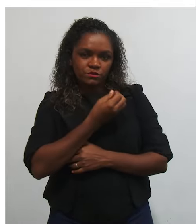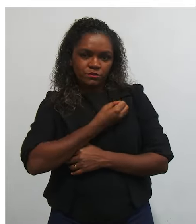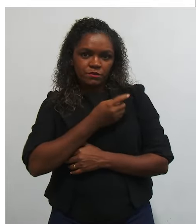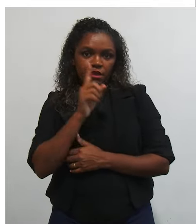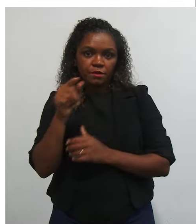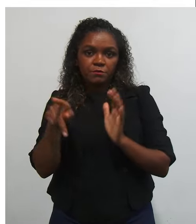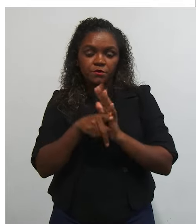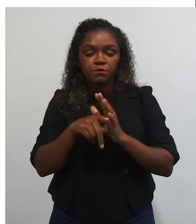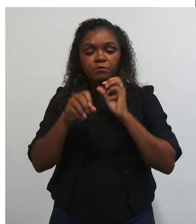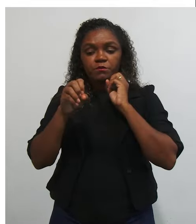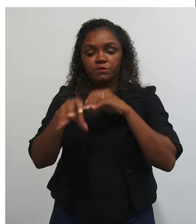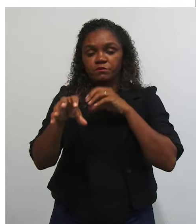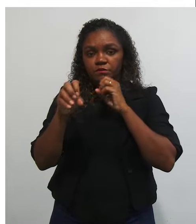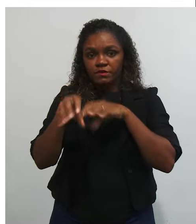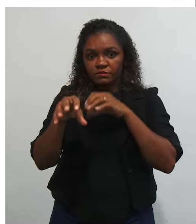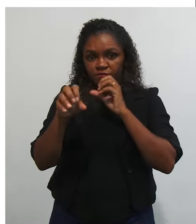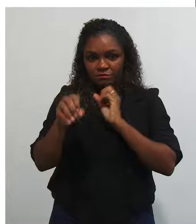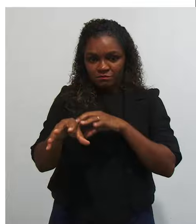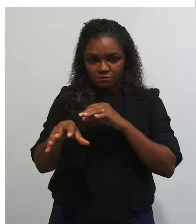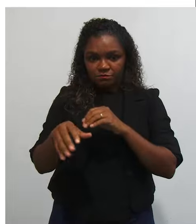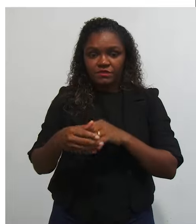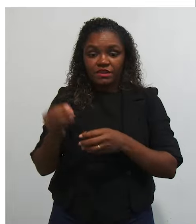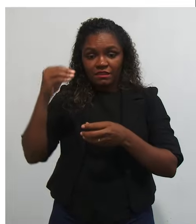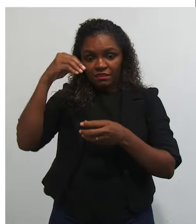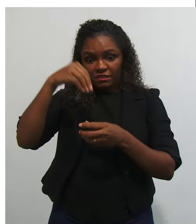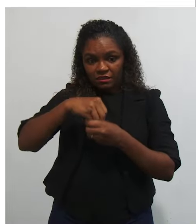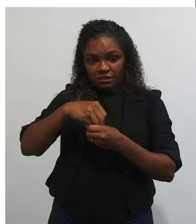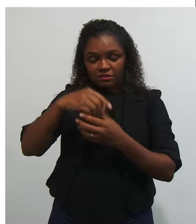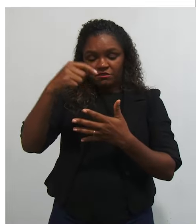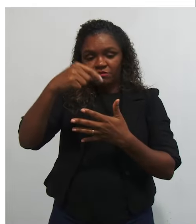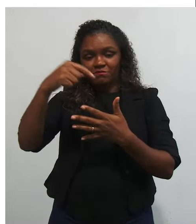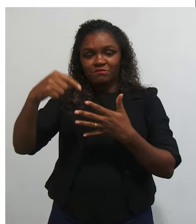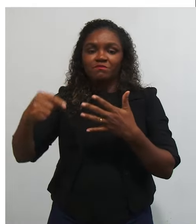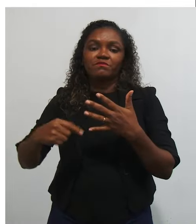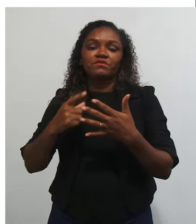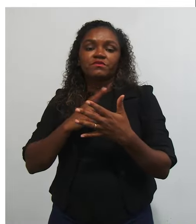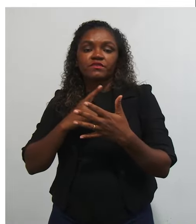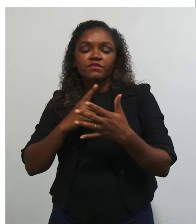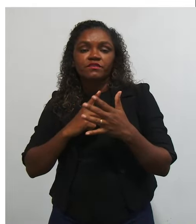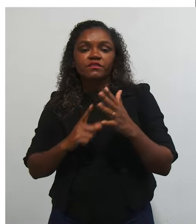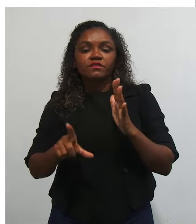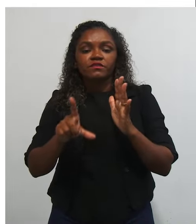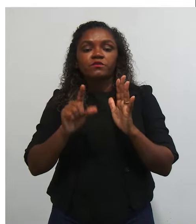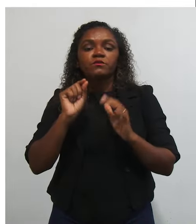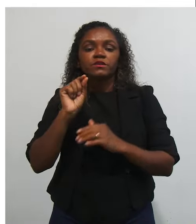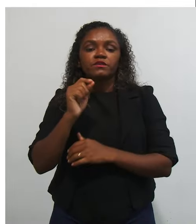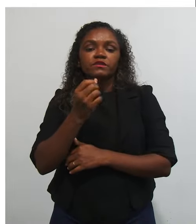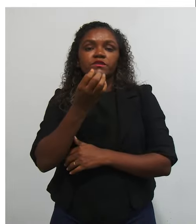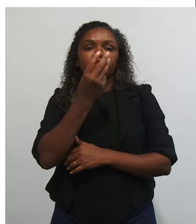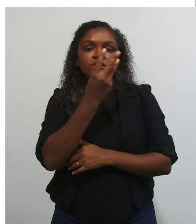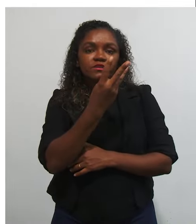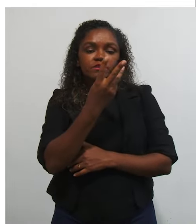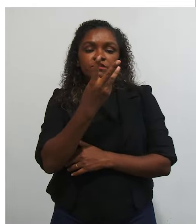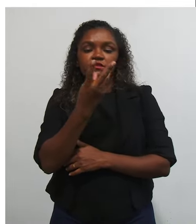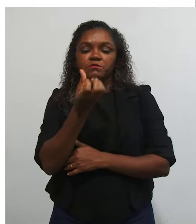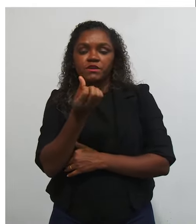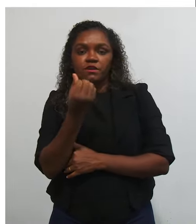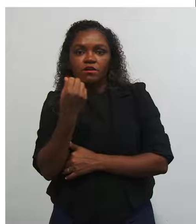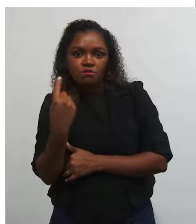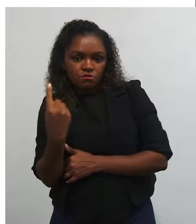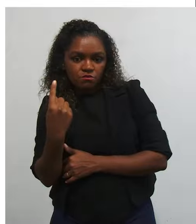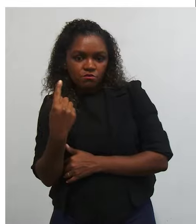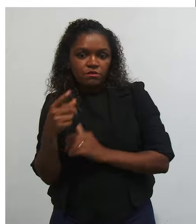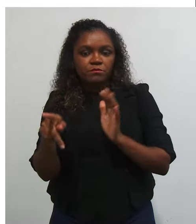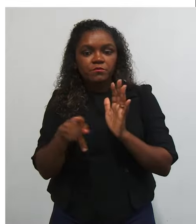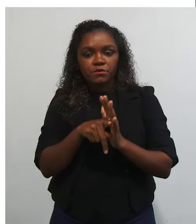da função 12, que são funções típicas, nós temos a 361, que é ensino fundamental, nós